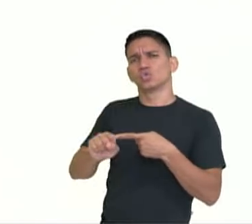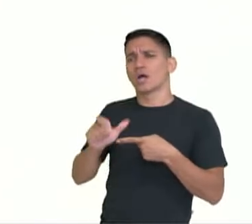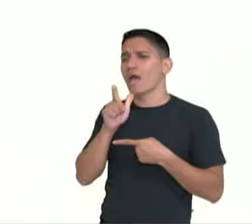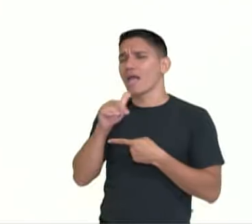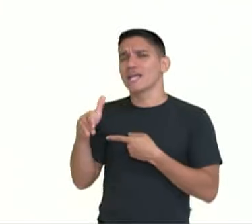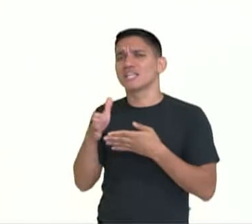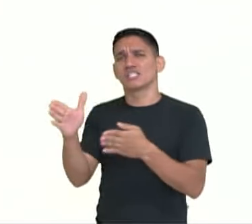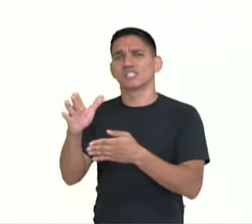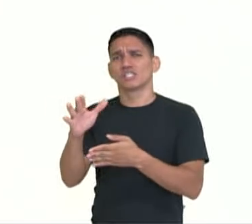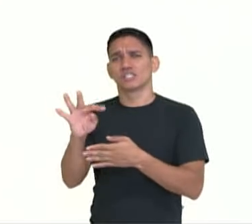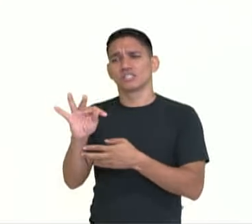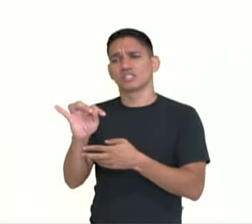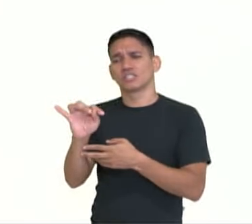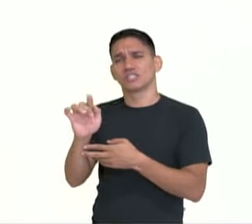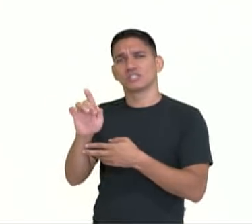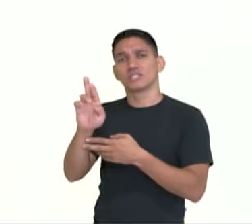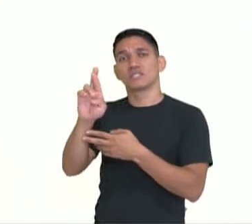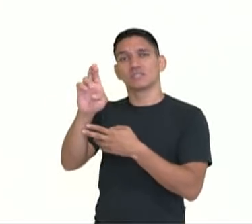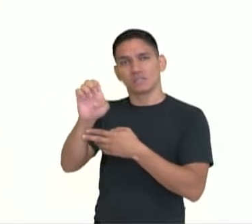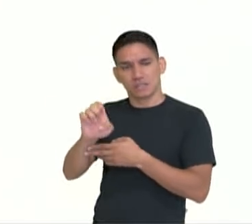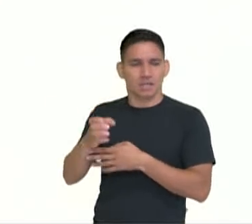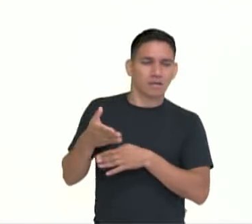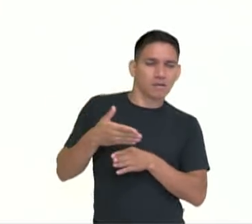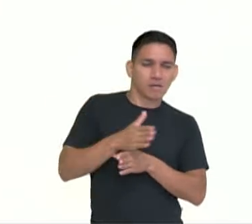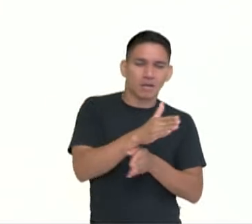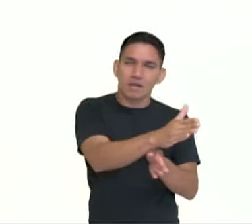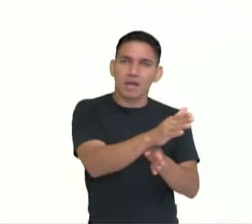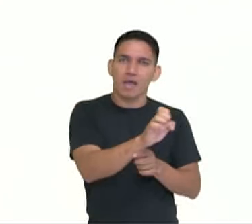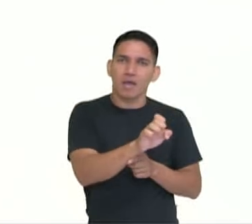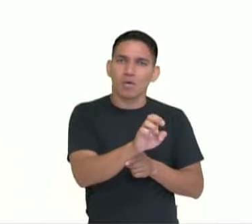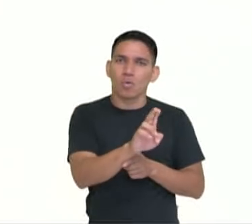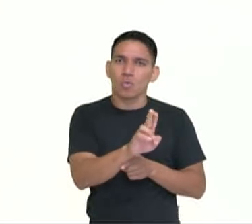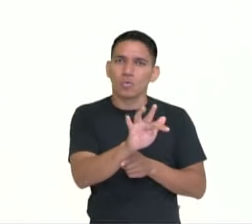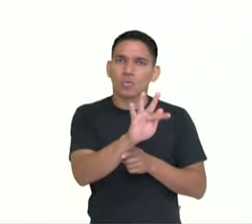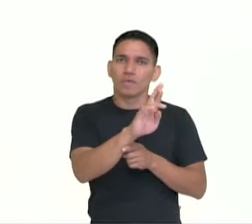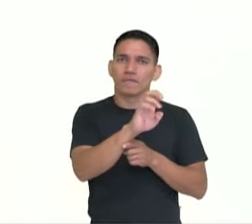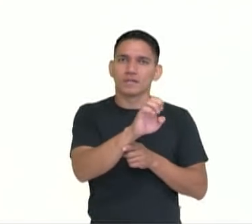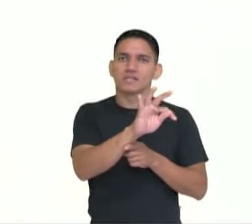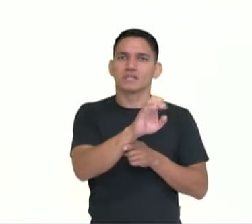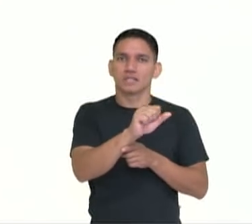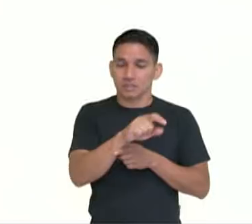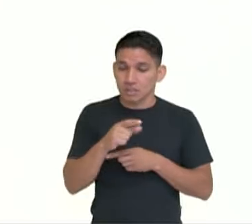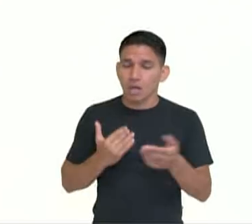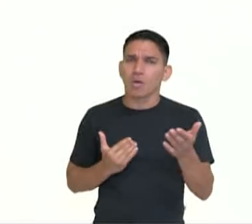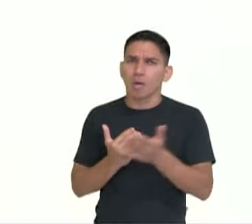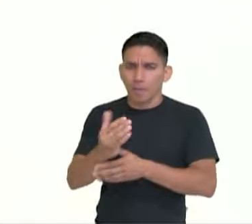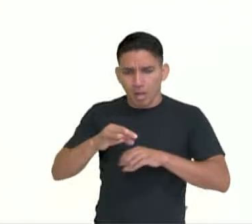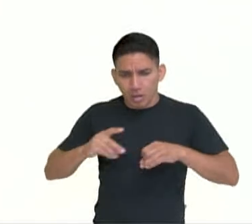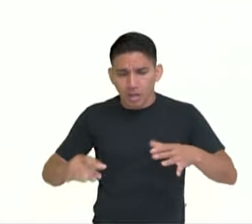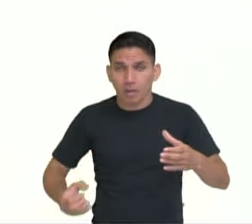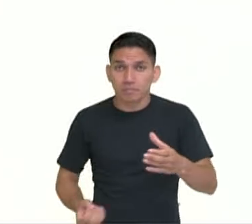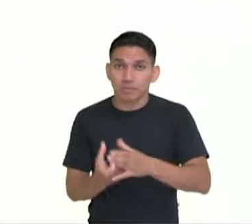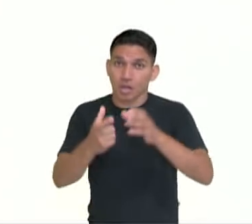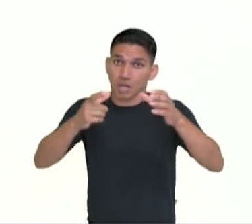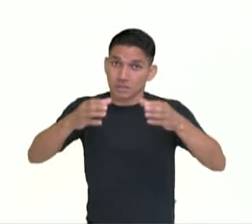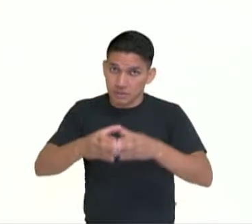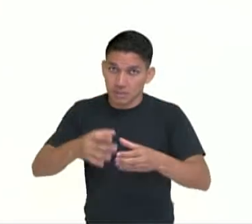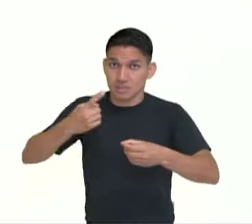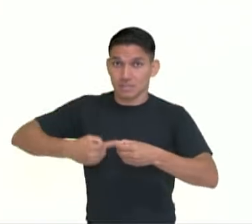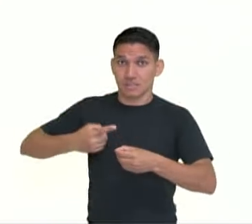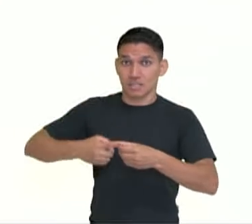Pérsico. Então, nessa região da Mesopotâmia, e fundaram algumas das cidades importantes, como a cidade de